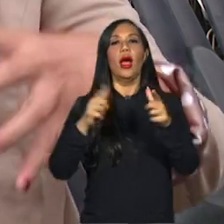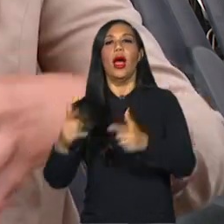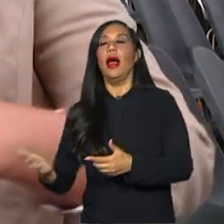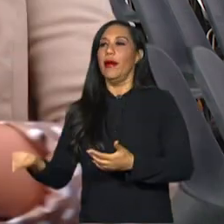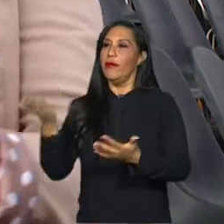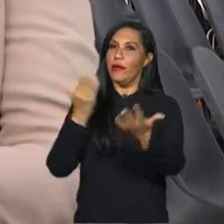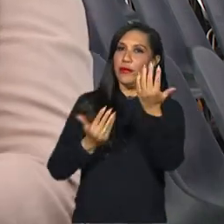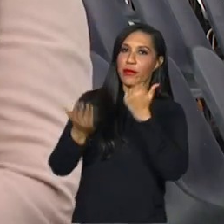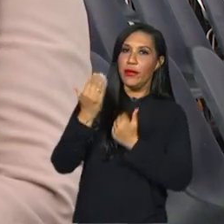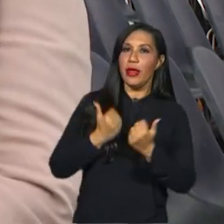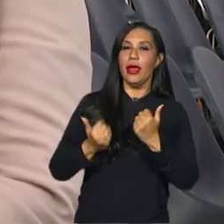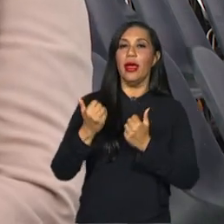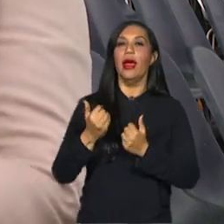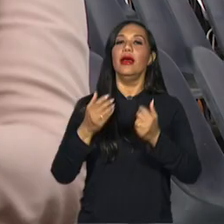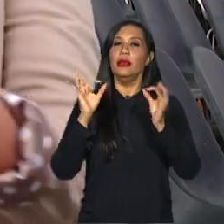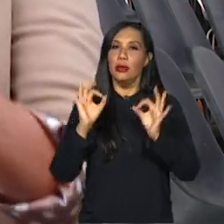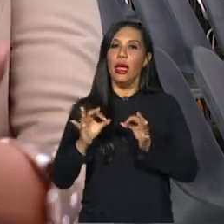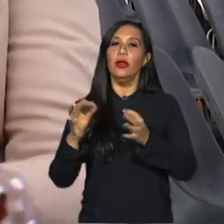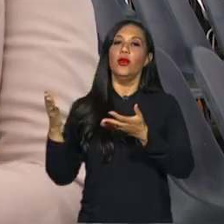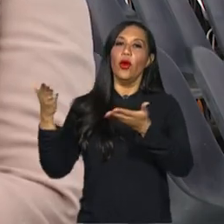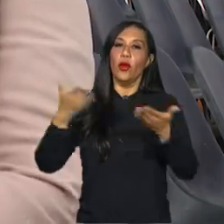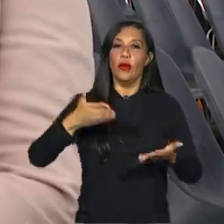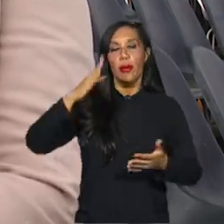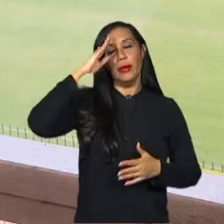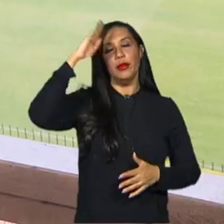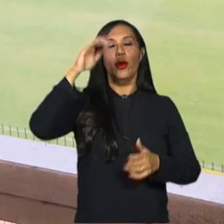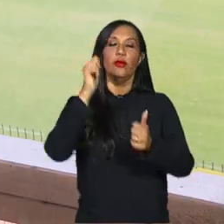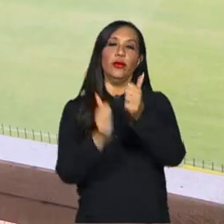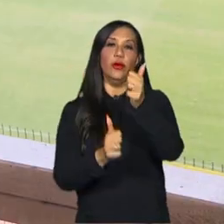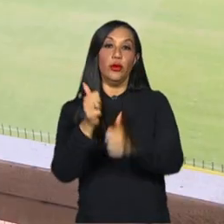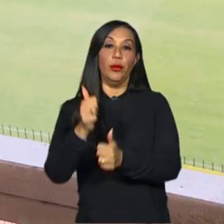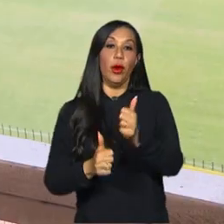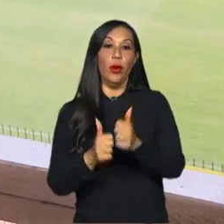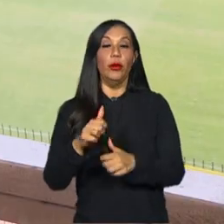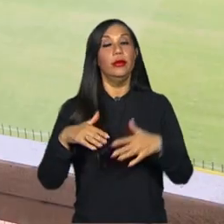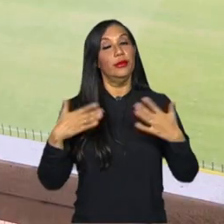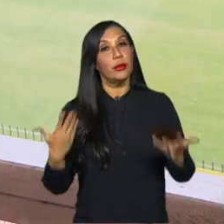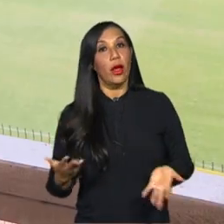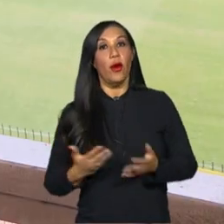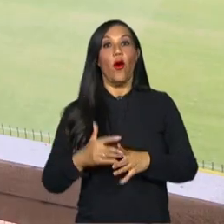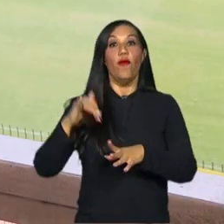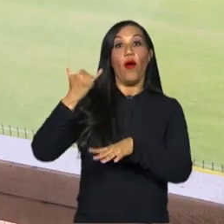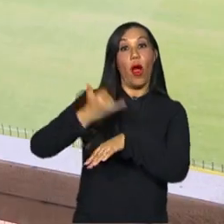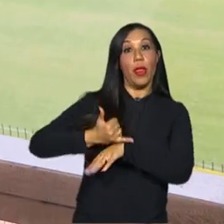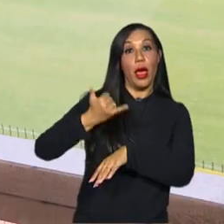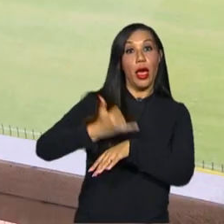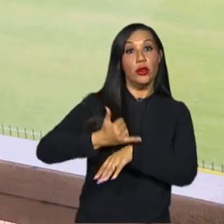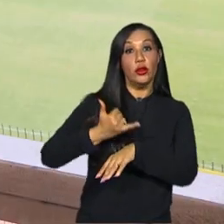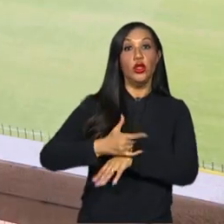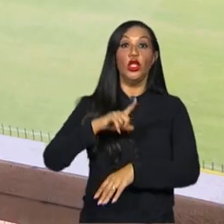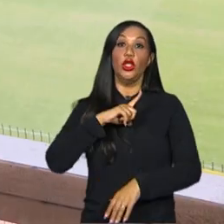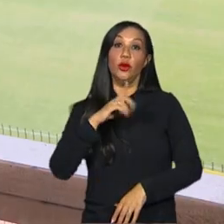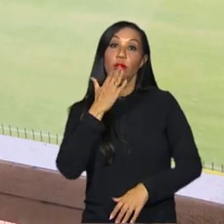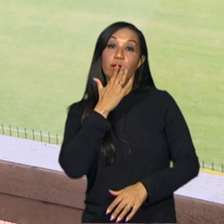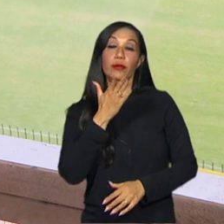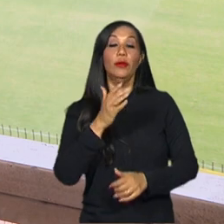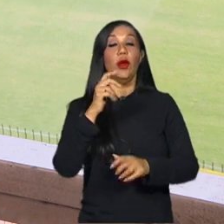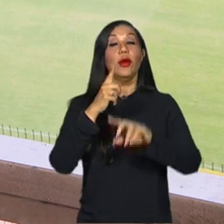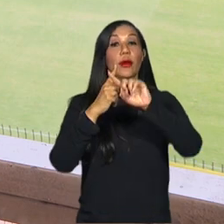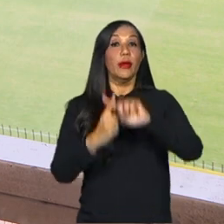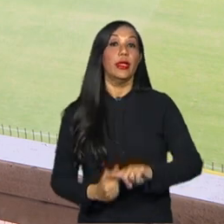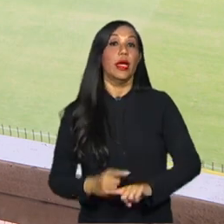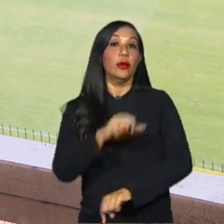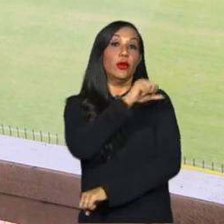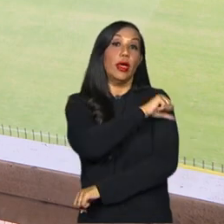essa cena principal do futebol. Aí, Volta Redonda tinha um clube no Campeonato